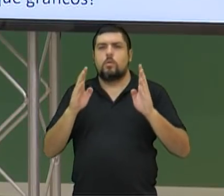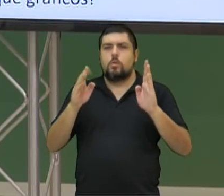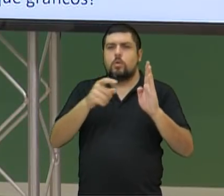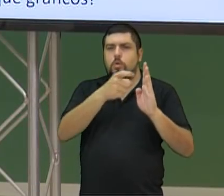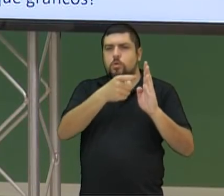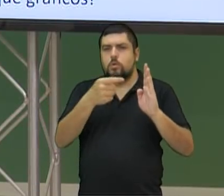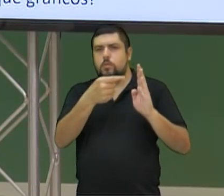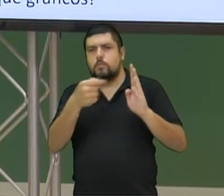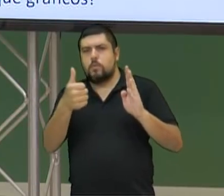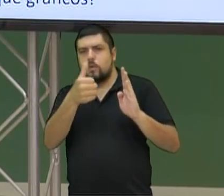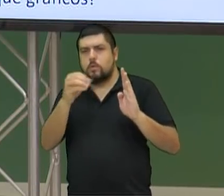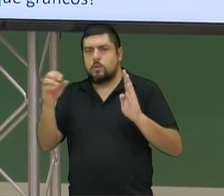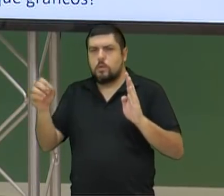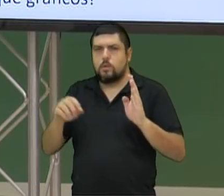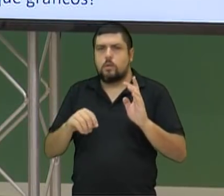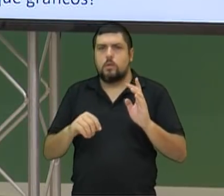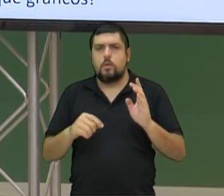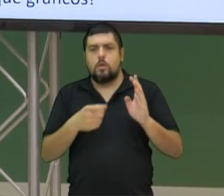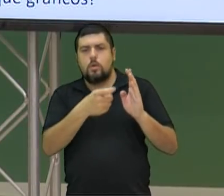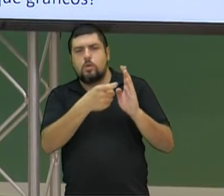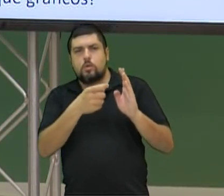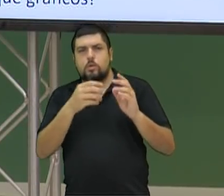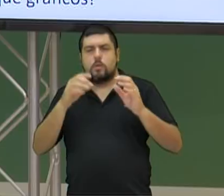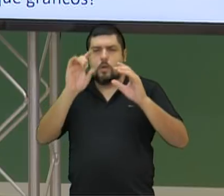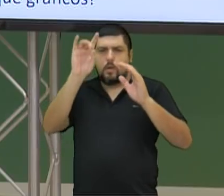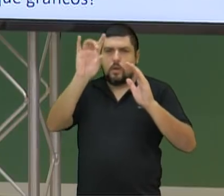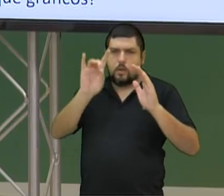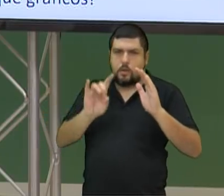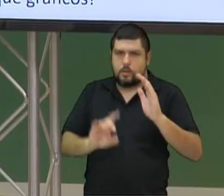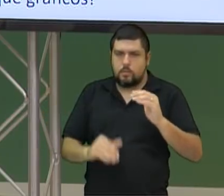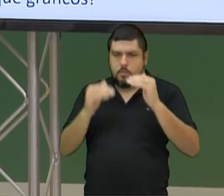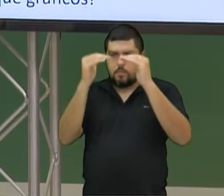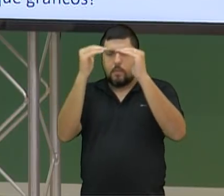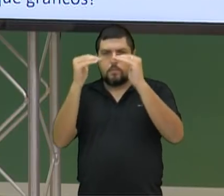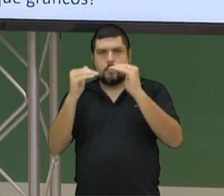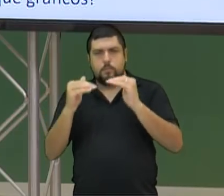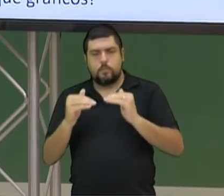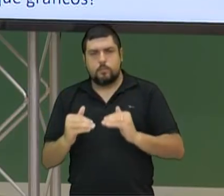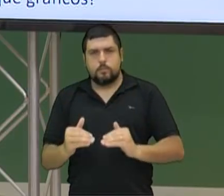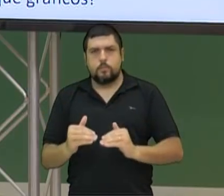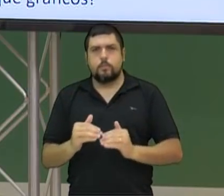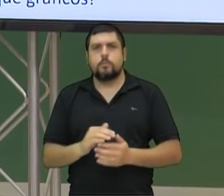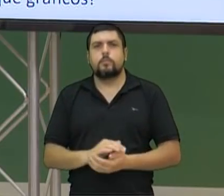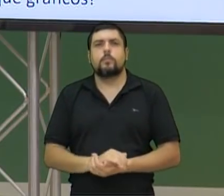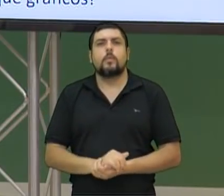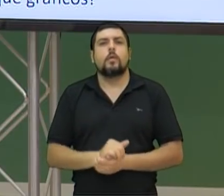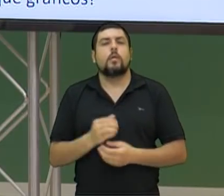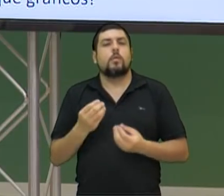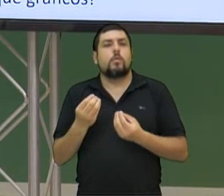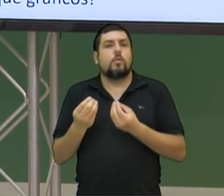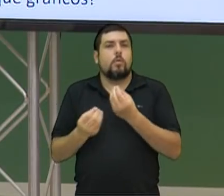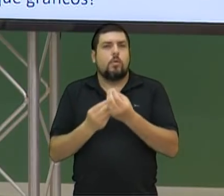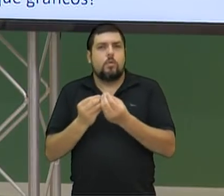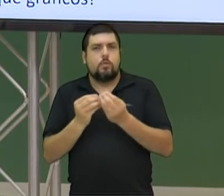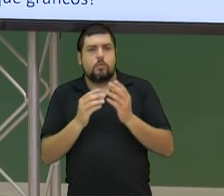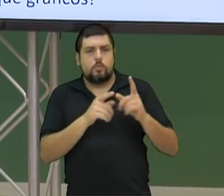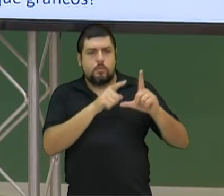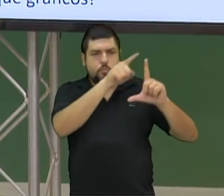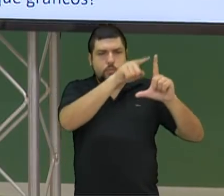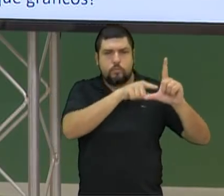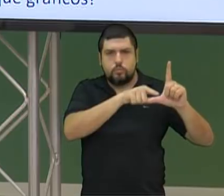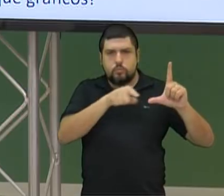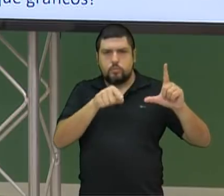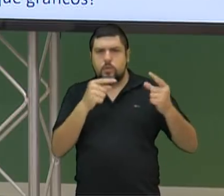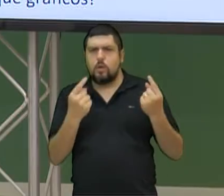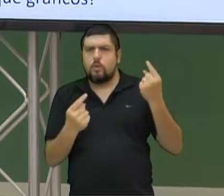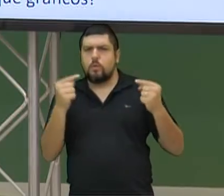x mais 100, módulo de x menos 3, módulo de x mais 3, módulo de x menos 4 e módulo de x mais 4. Vou